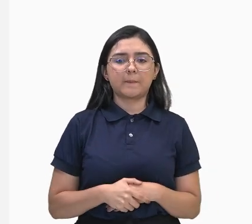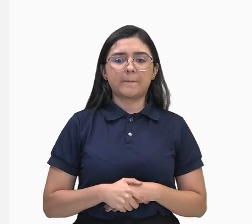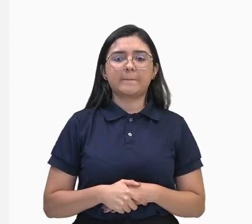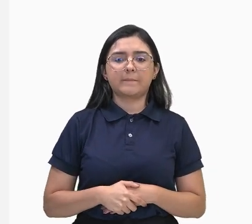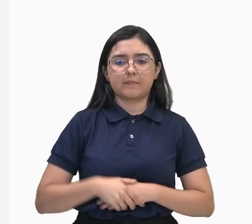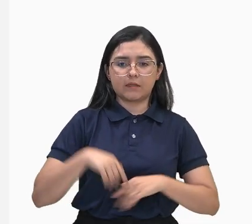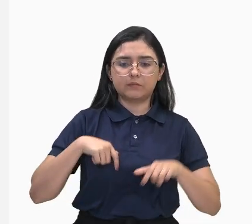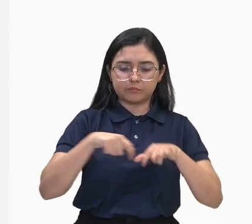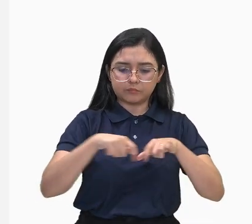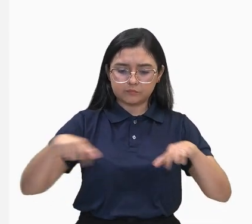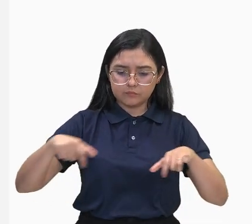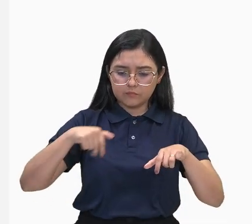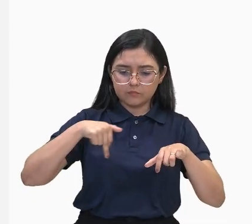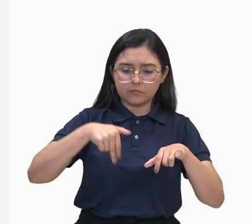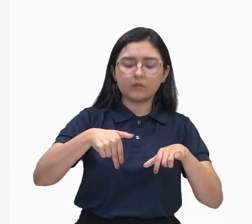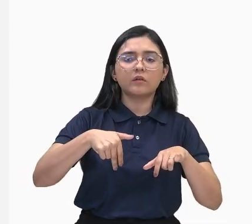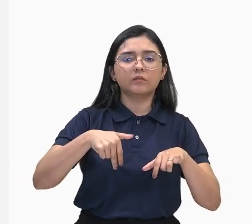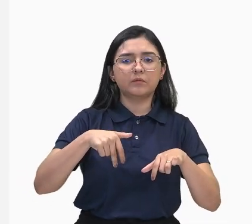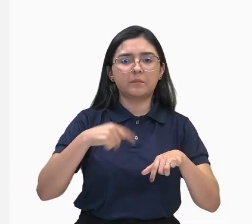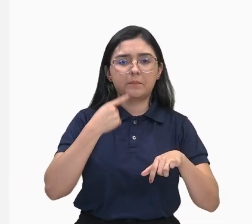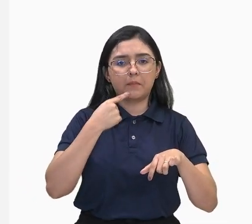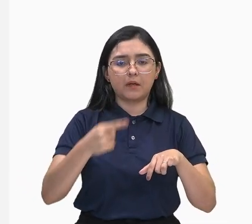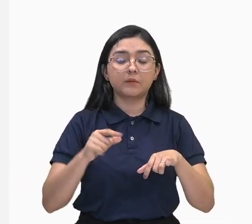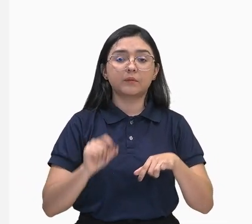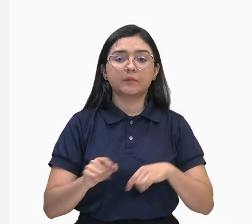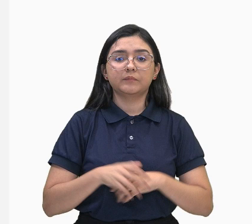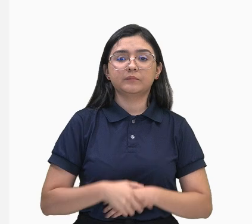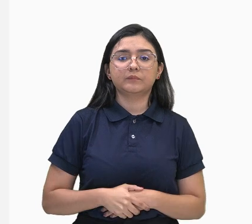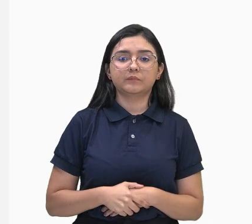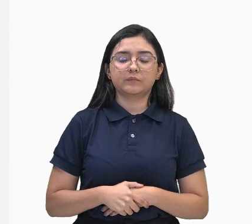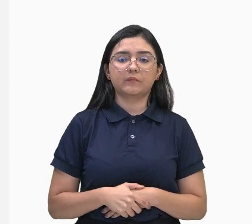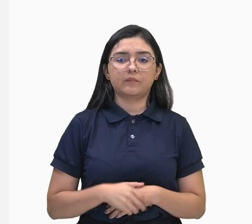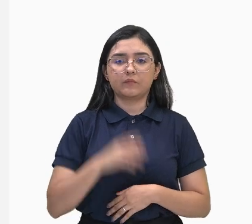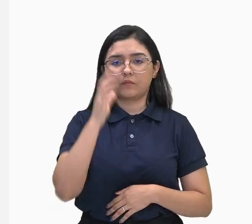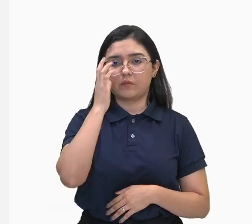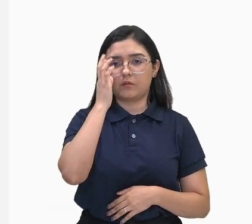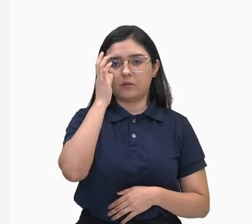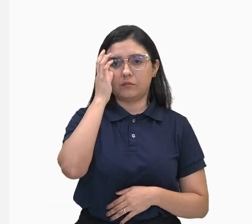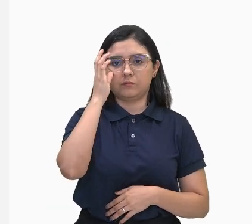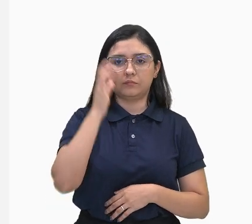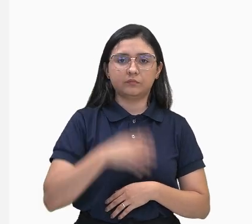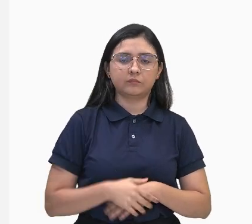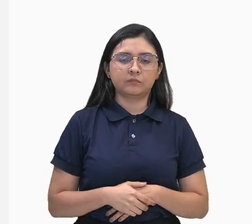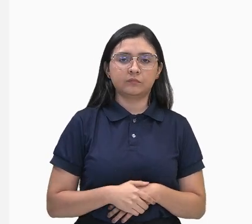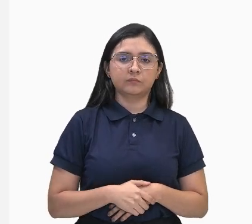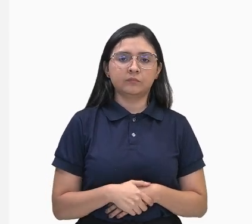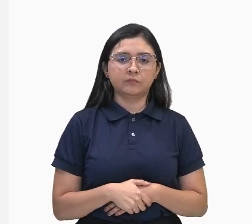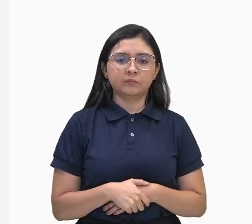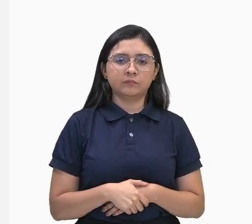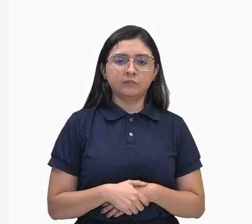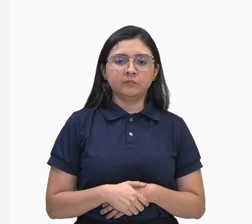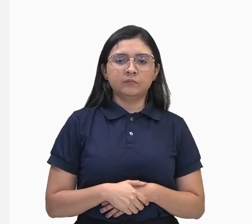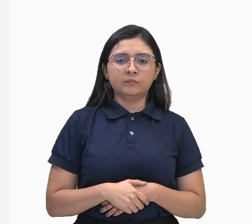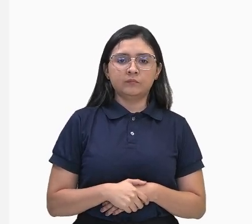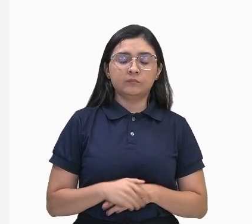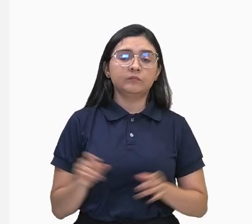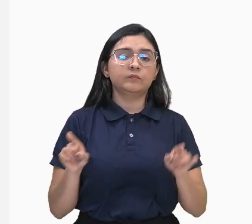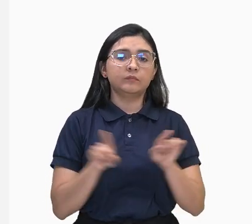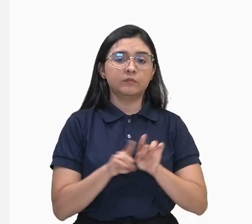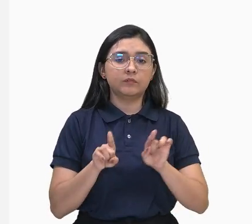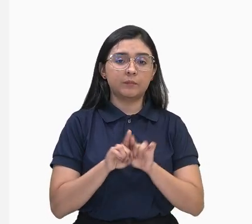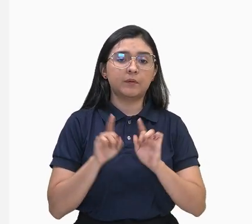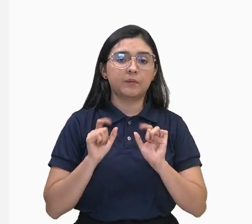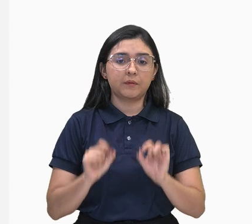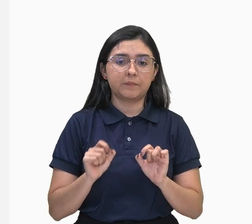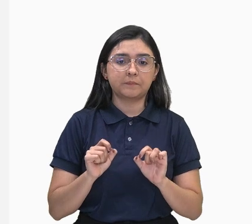faixa que fica bem próximo do momento do salto, tá bom? E ele vai ocorrer ali